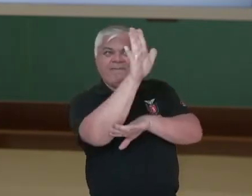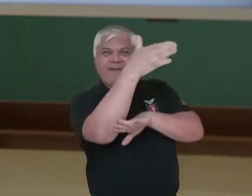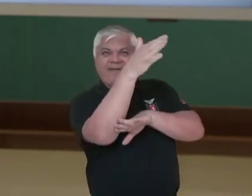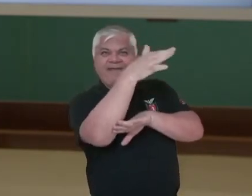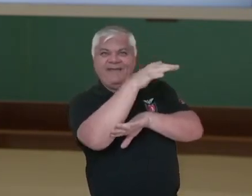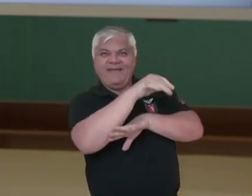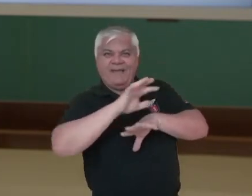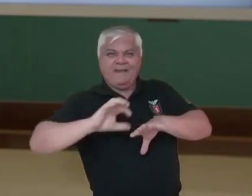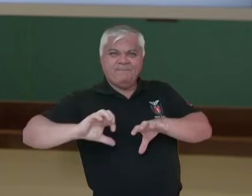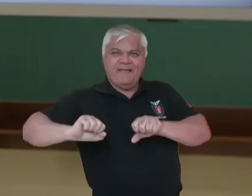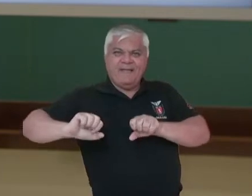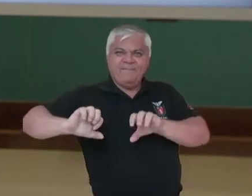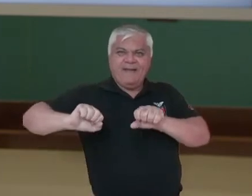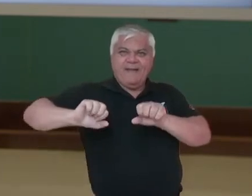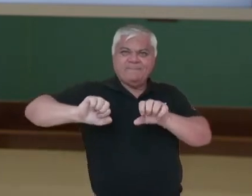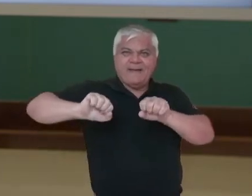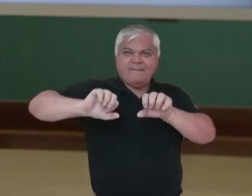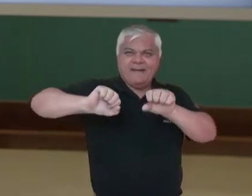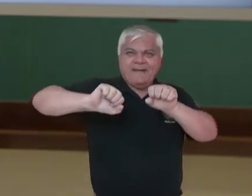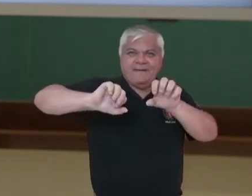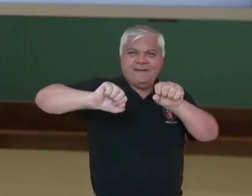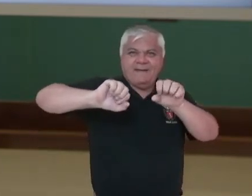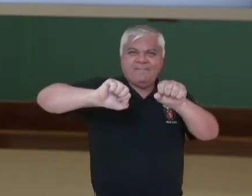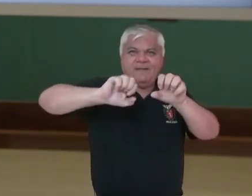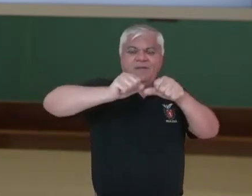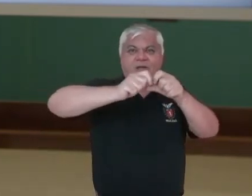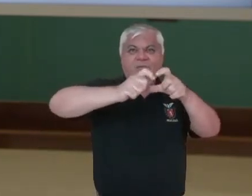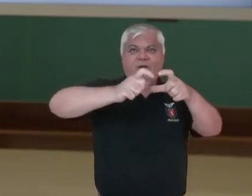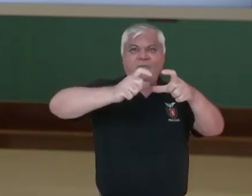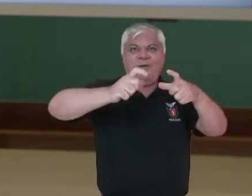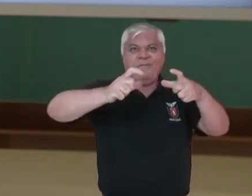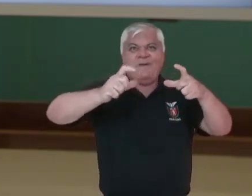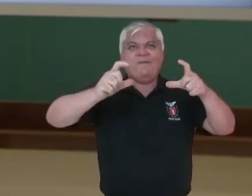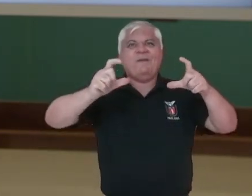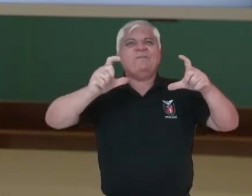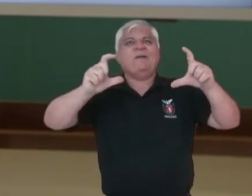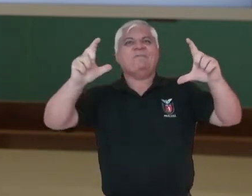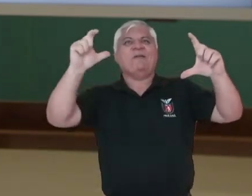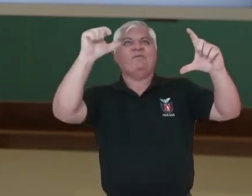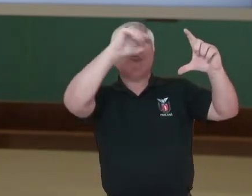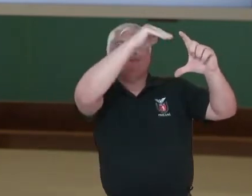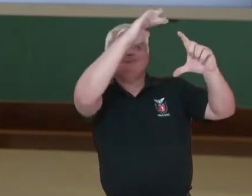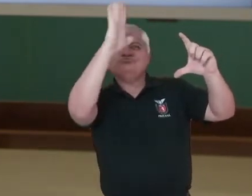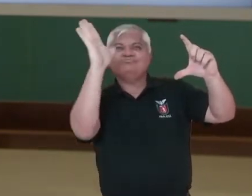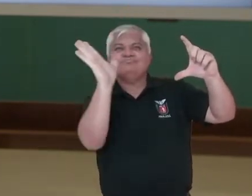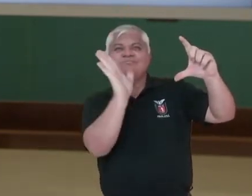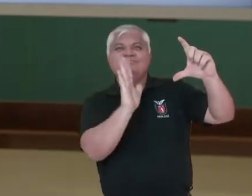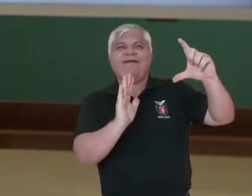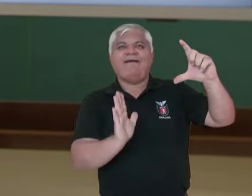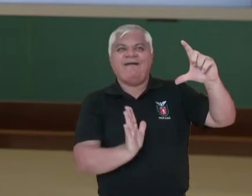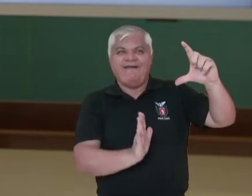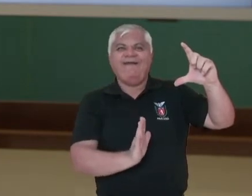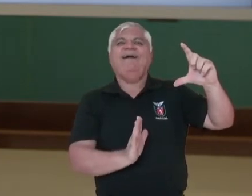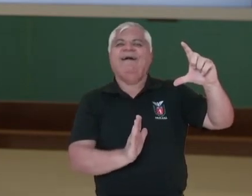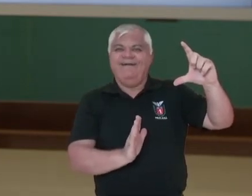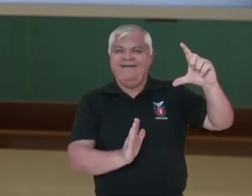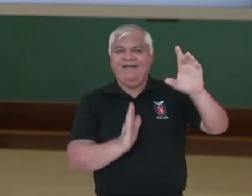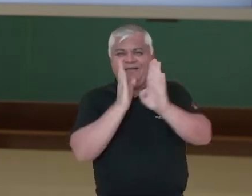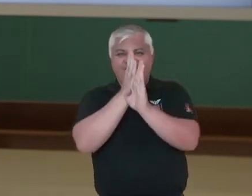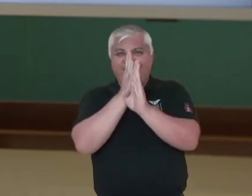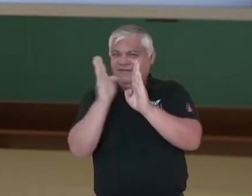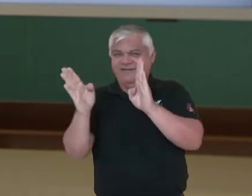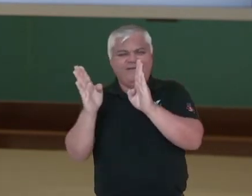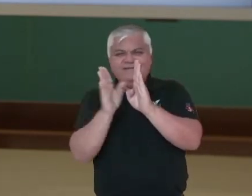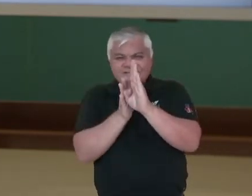as áreas de domínio português, aumentando as áreas dominadas pelos portugueses, ultrapassando ali o